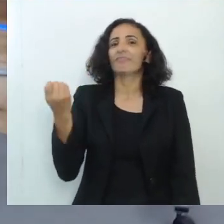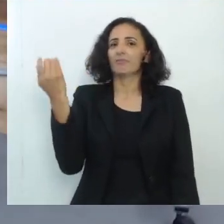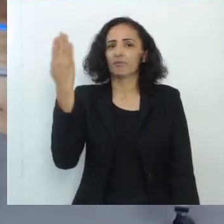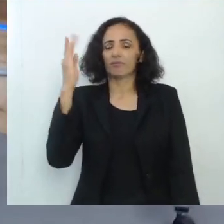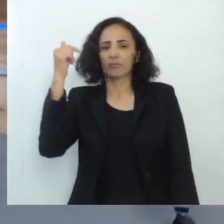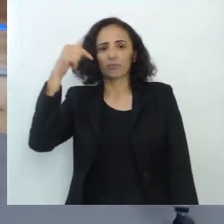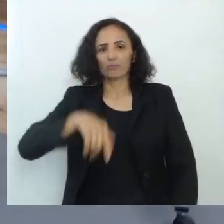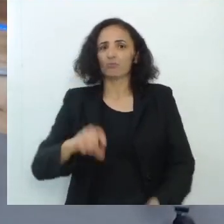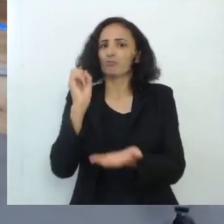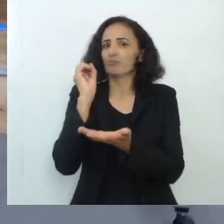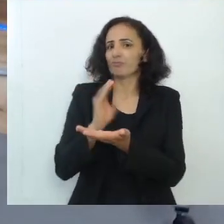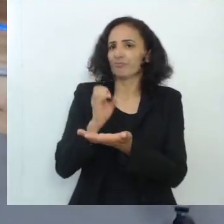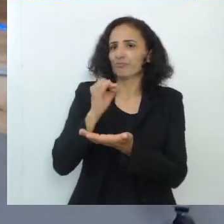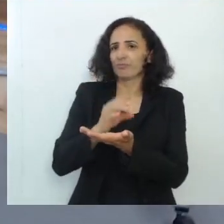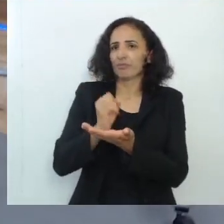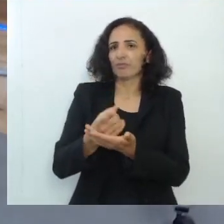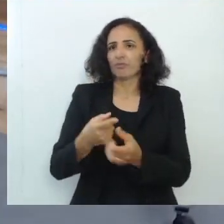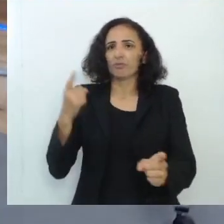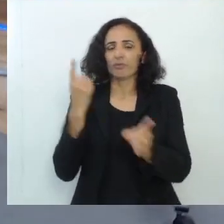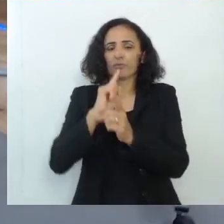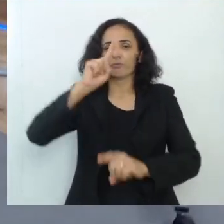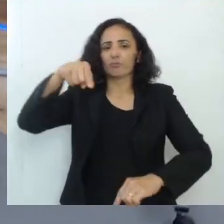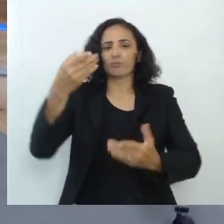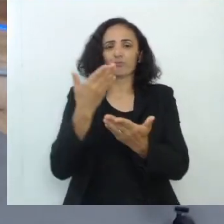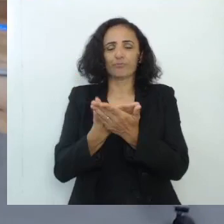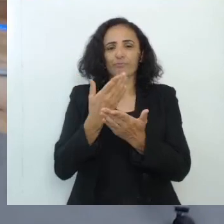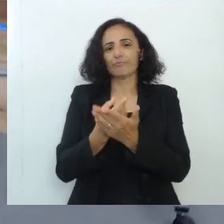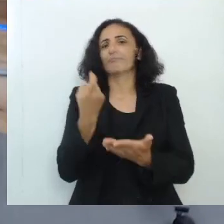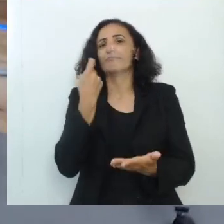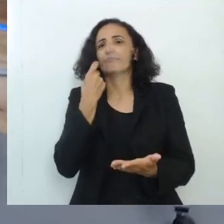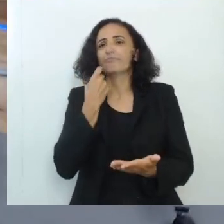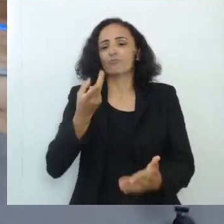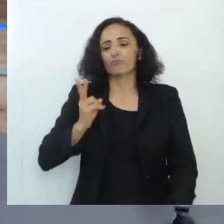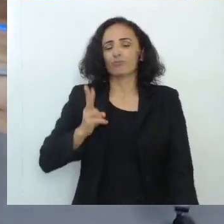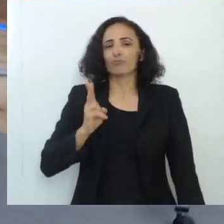aqui no EducaPE e eu encontro vocês aqui na próxima sexta pra gente dar